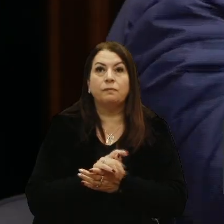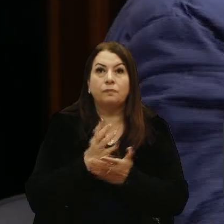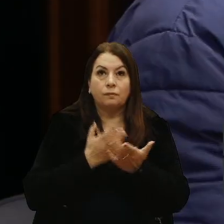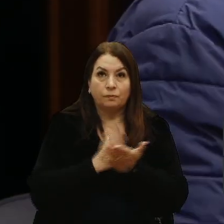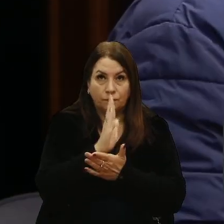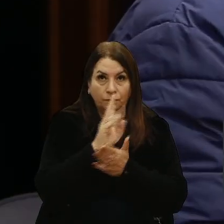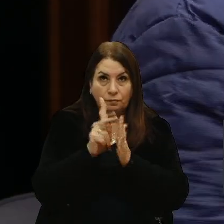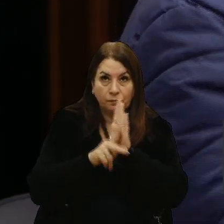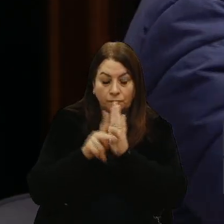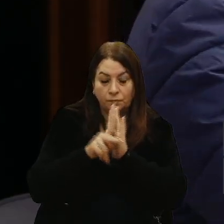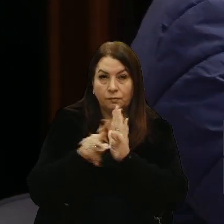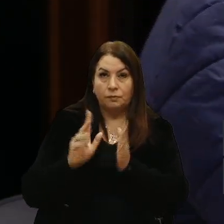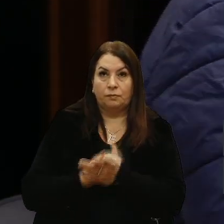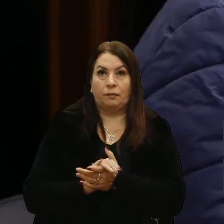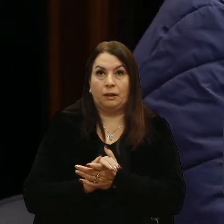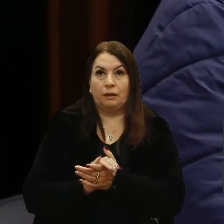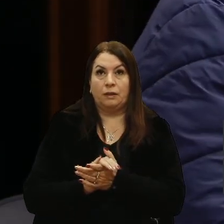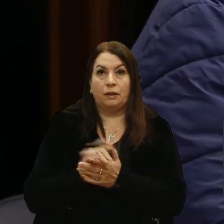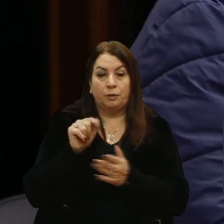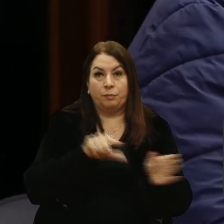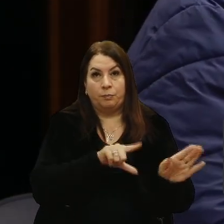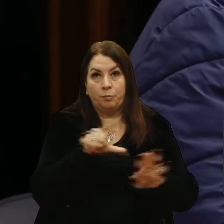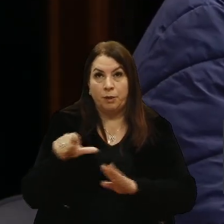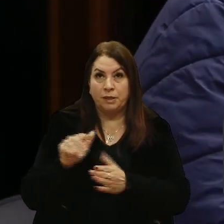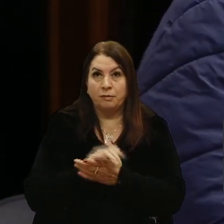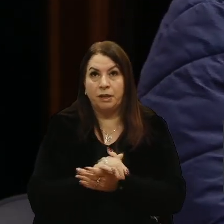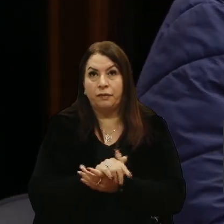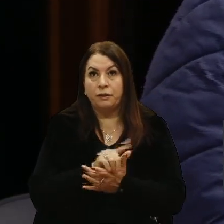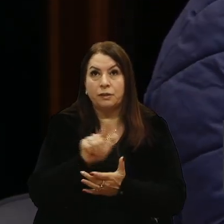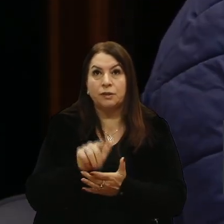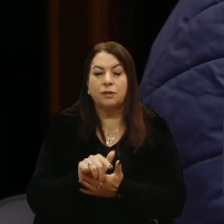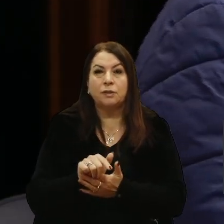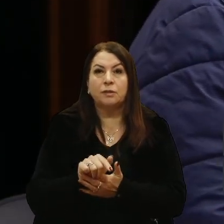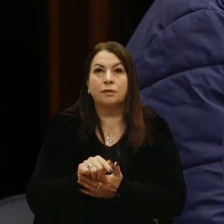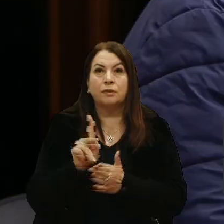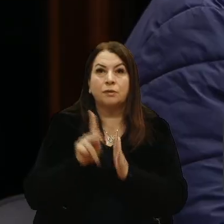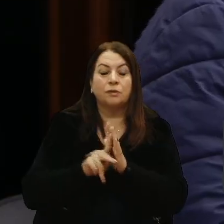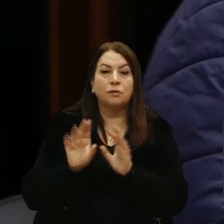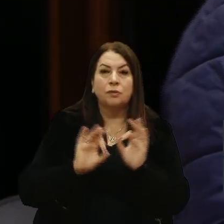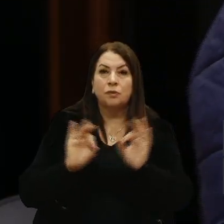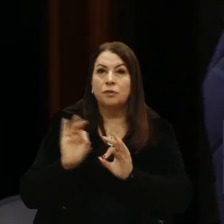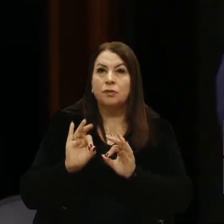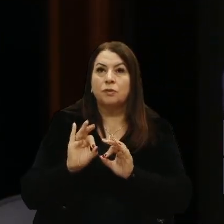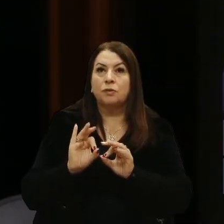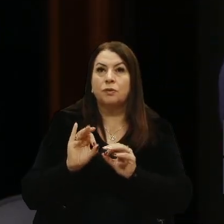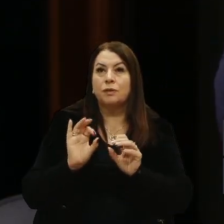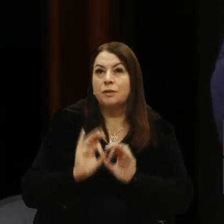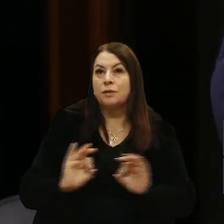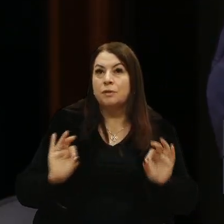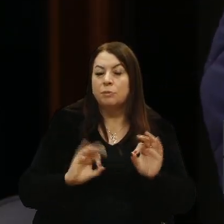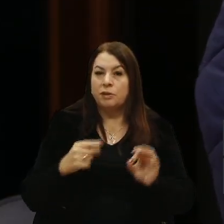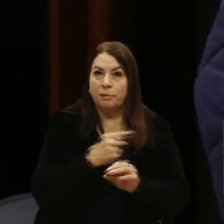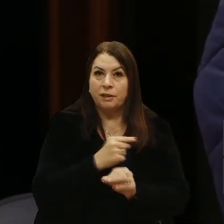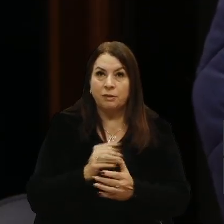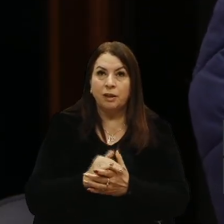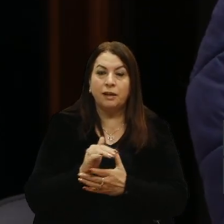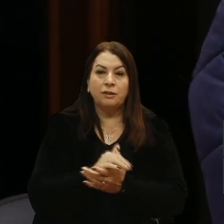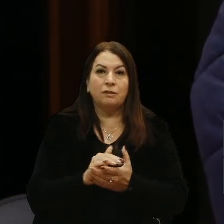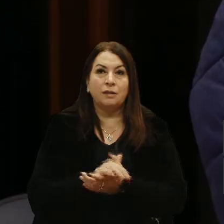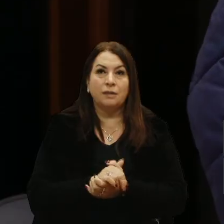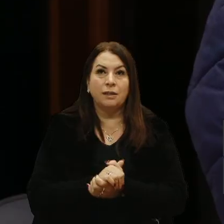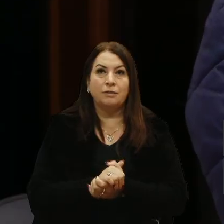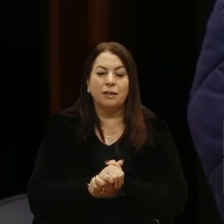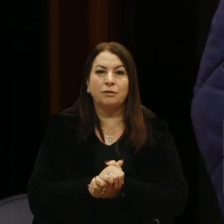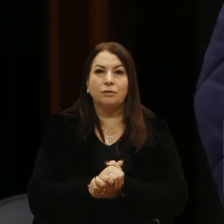esse projeto, que há uma semana, ou seja, é um projeto relativamente simples, mas nós, enquanto